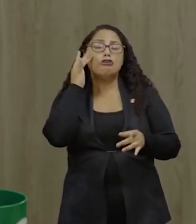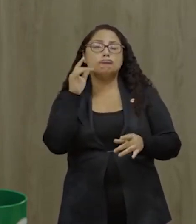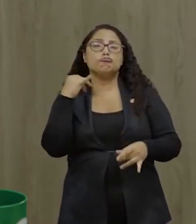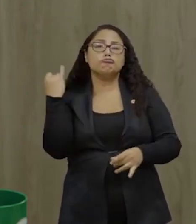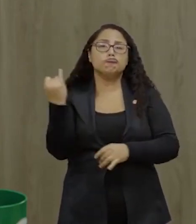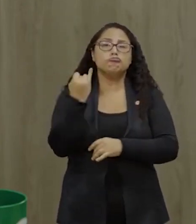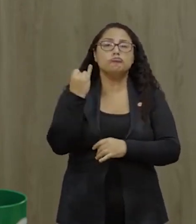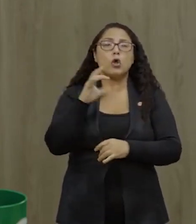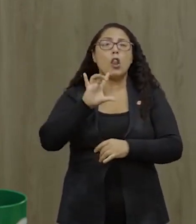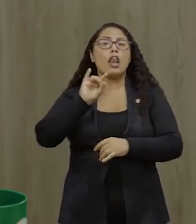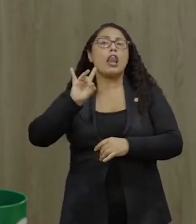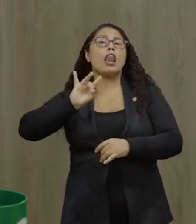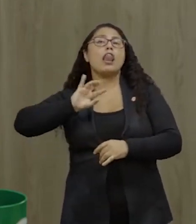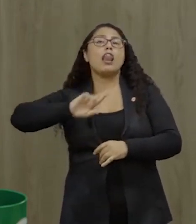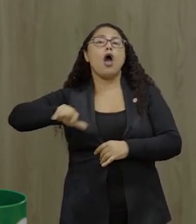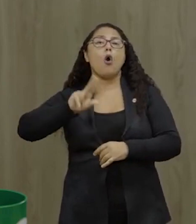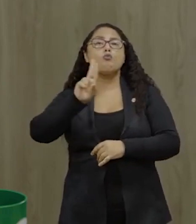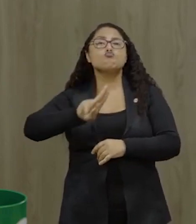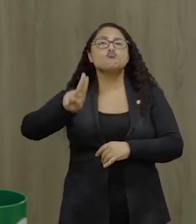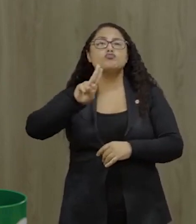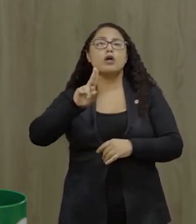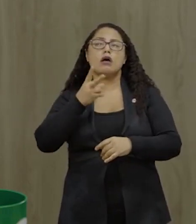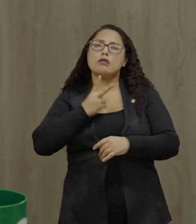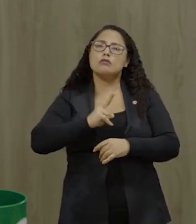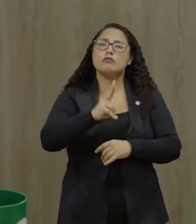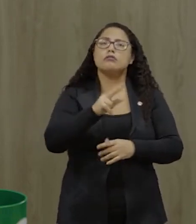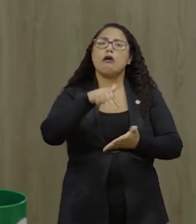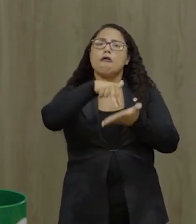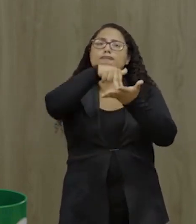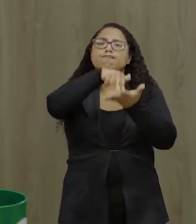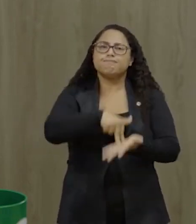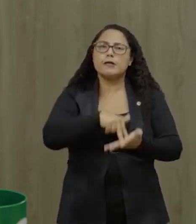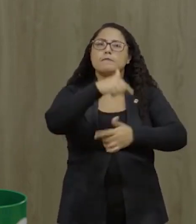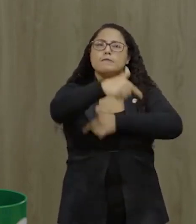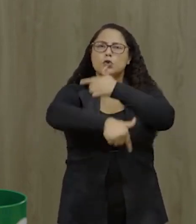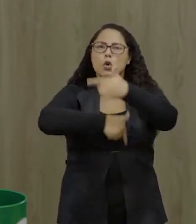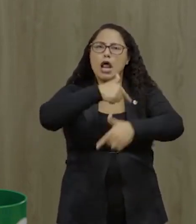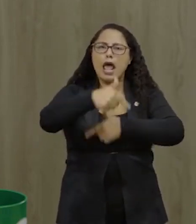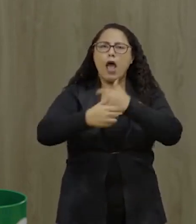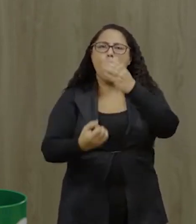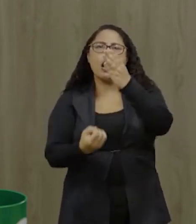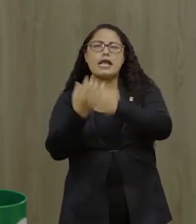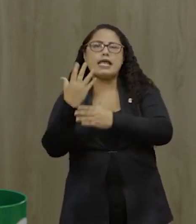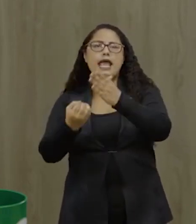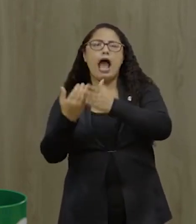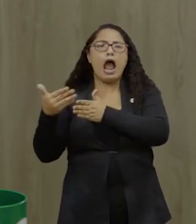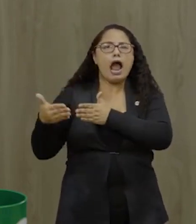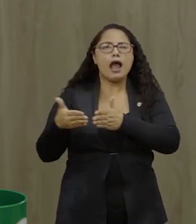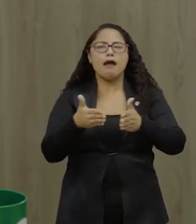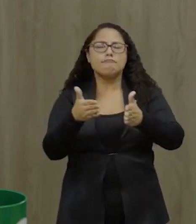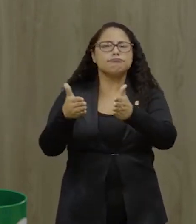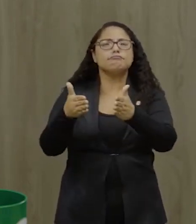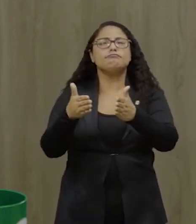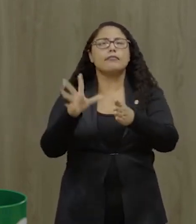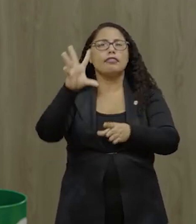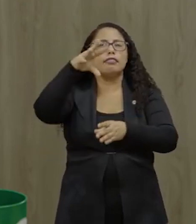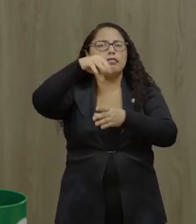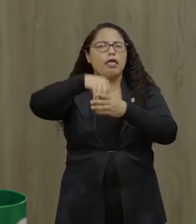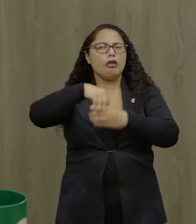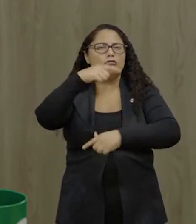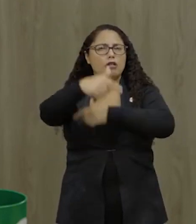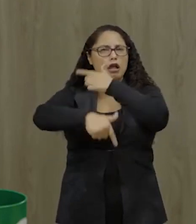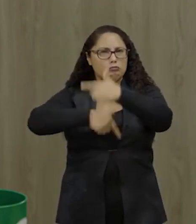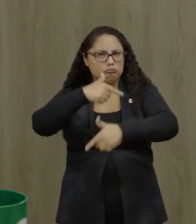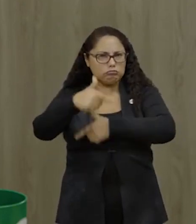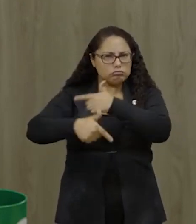inevitável não utilizar. Quem quiser se manter no mercado ou até criar novas linhas dentro do